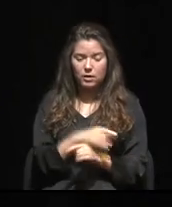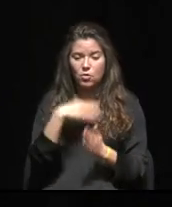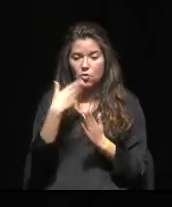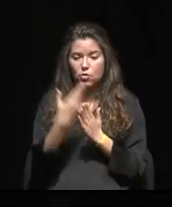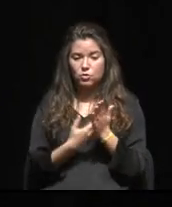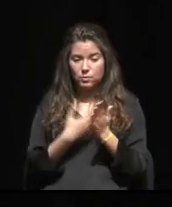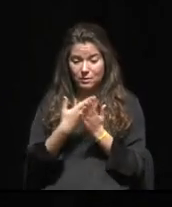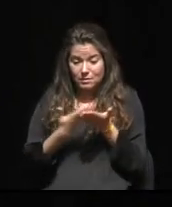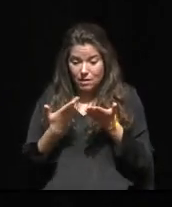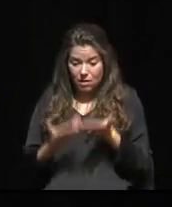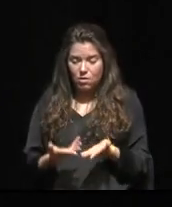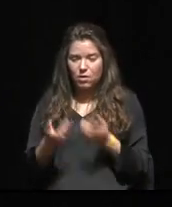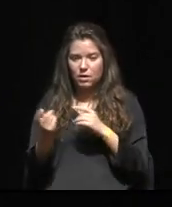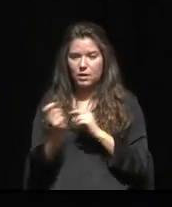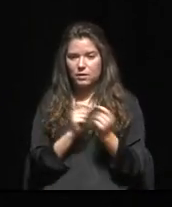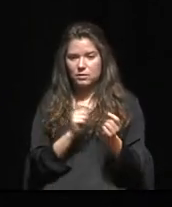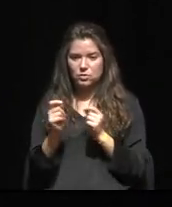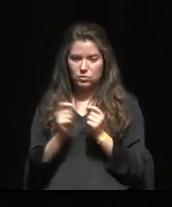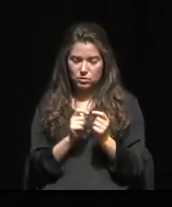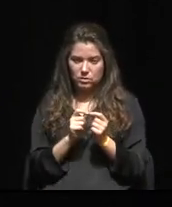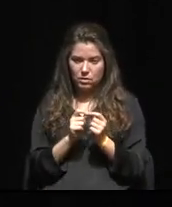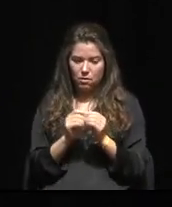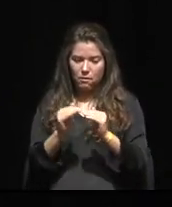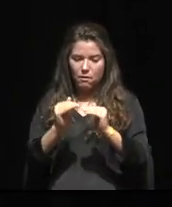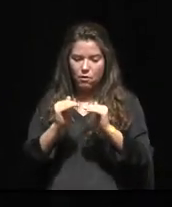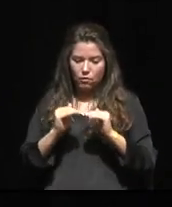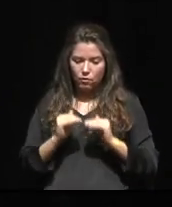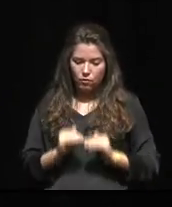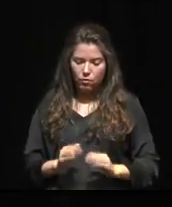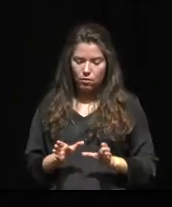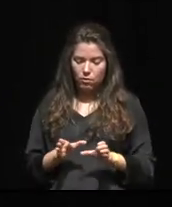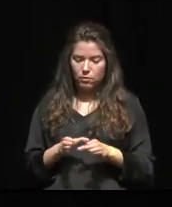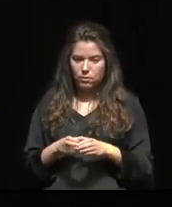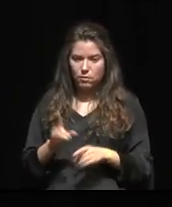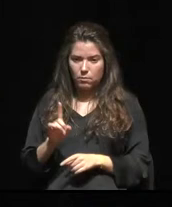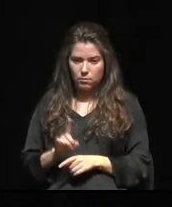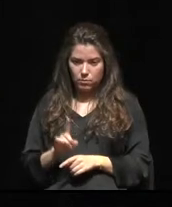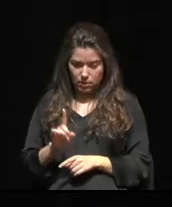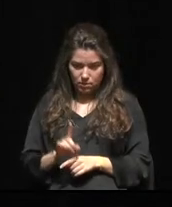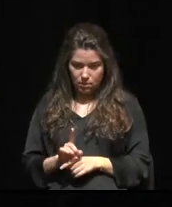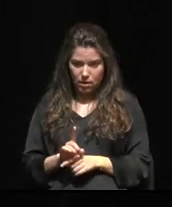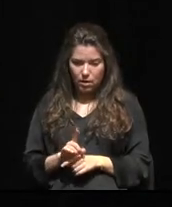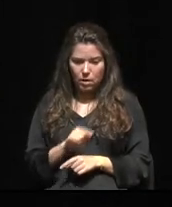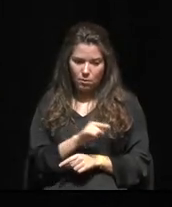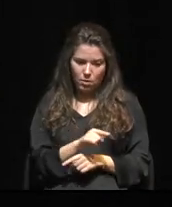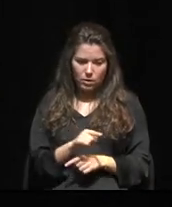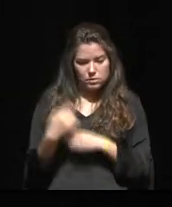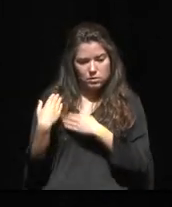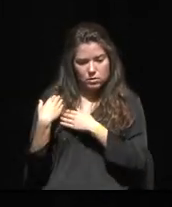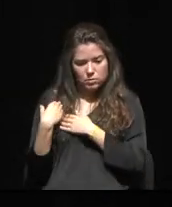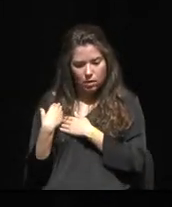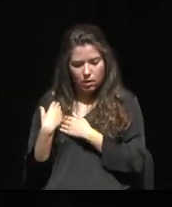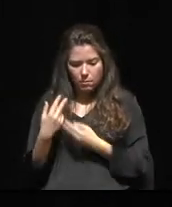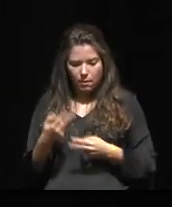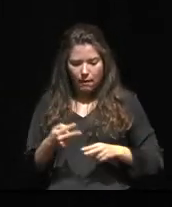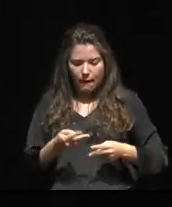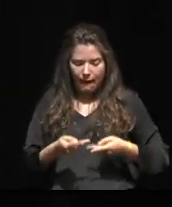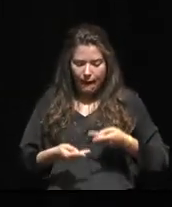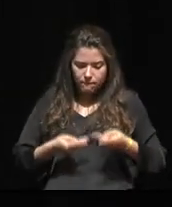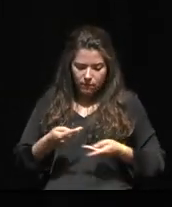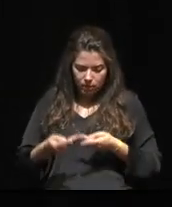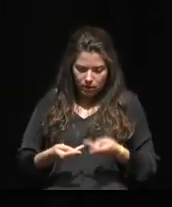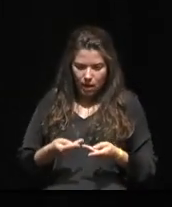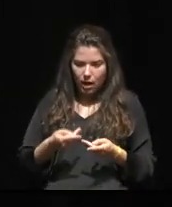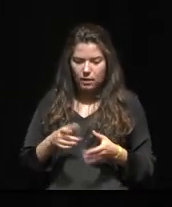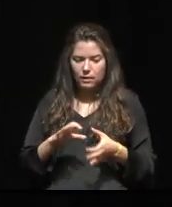documentos agora em discussão baixem à primeira comissão permanente por ser essa comissão com competência para apreciar os assuntos de recursos